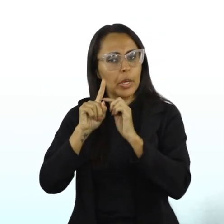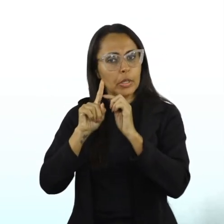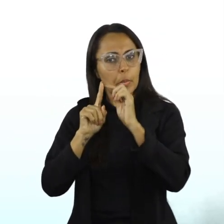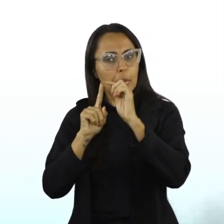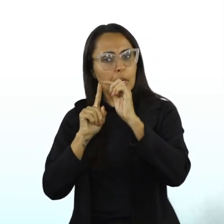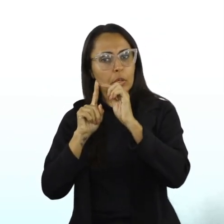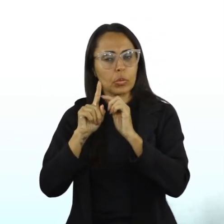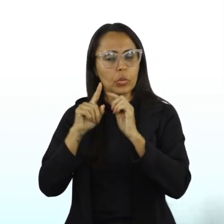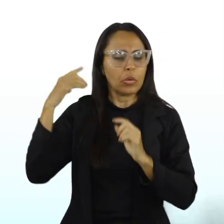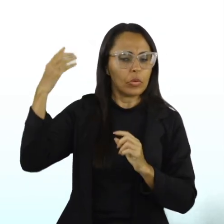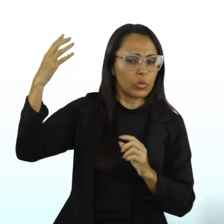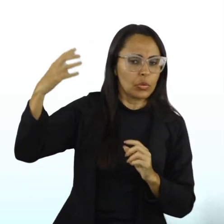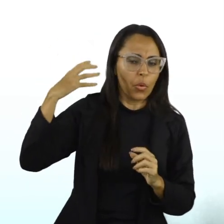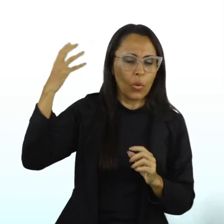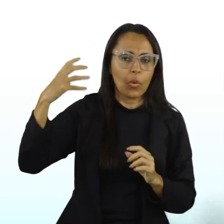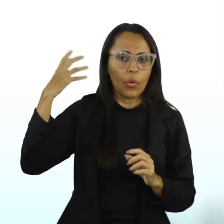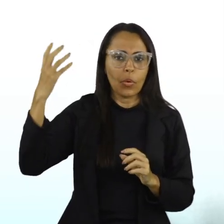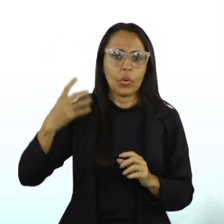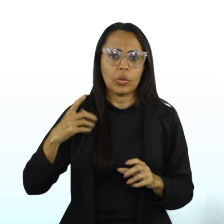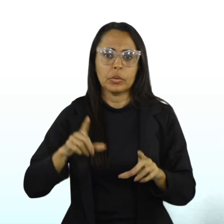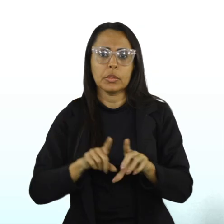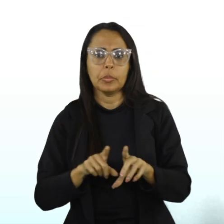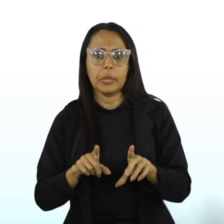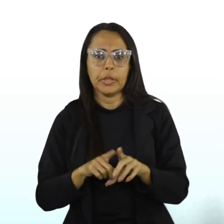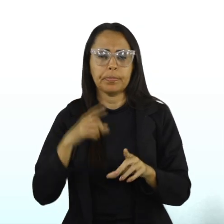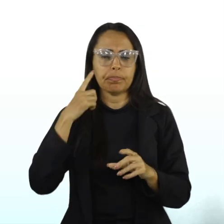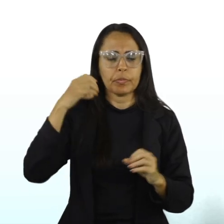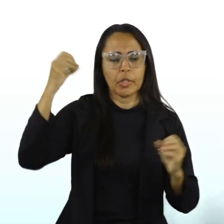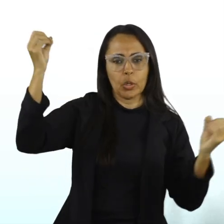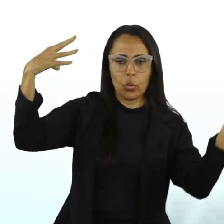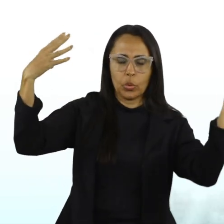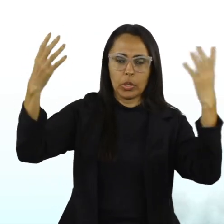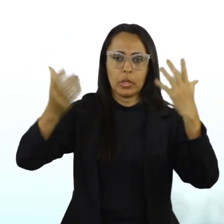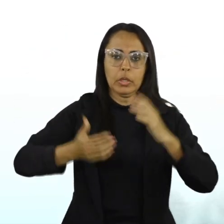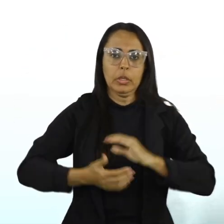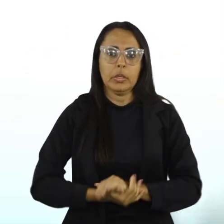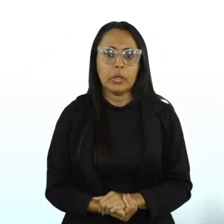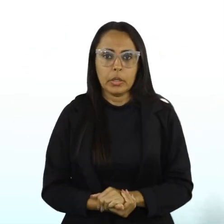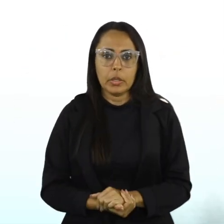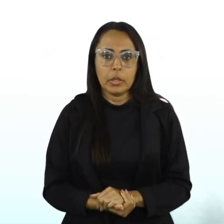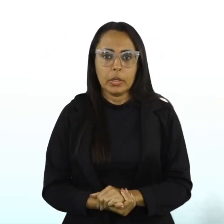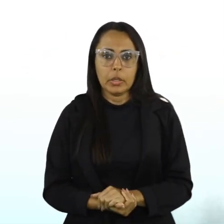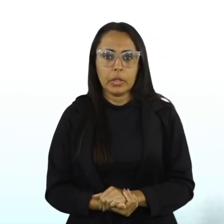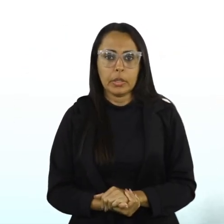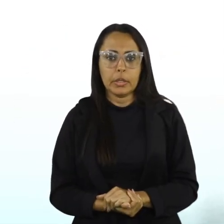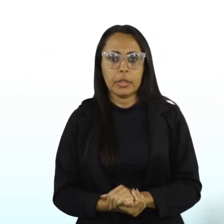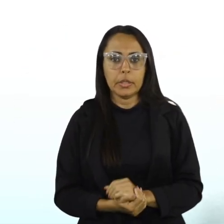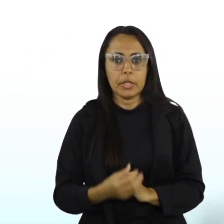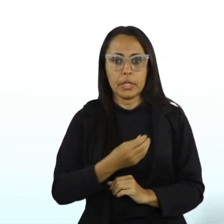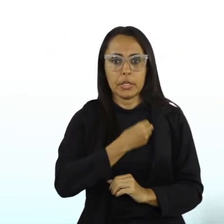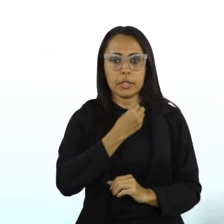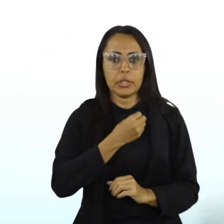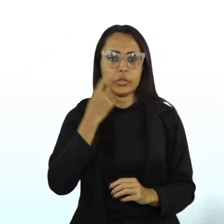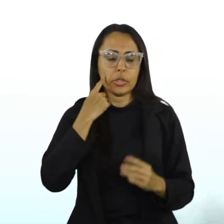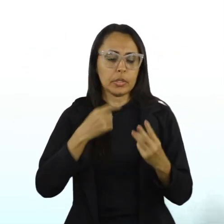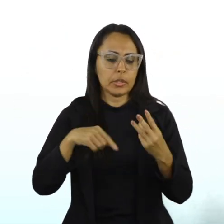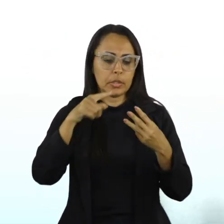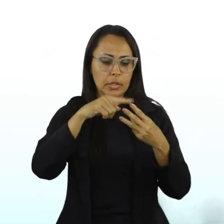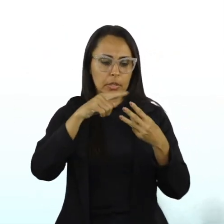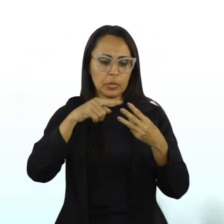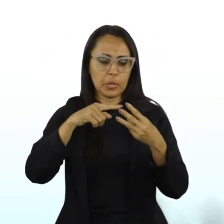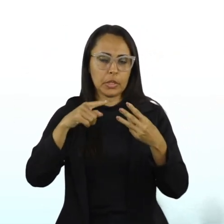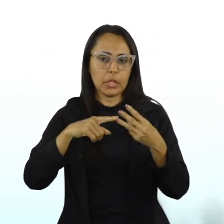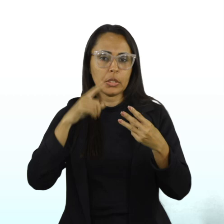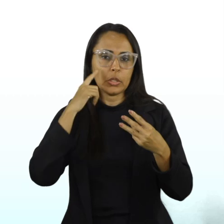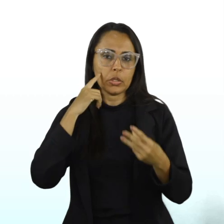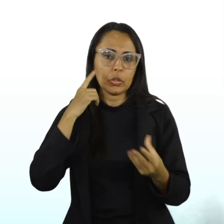temperatura, para gerar som, produzindo energia sonora, para gerar luz, energia luminosa. Bom, então, existem 3 maneiras